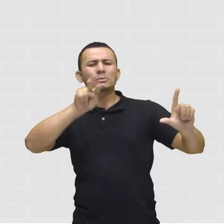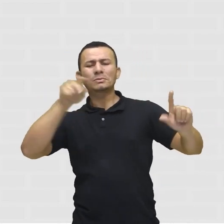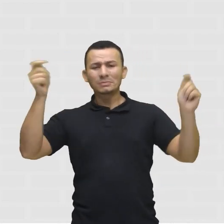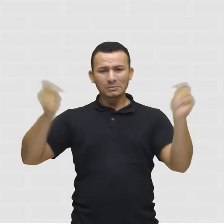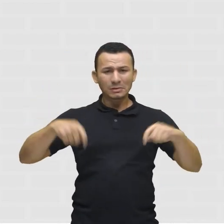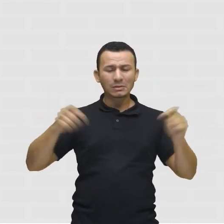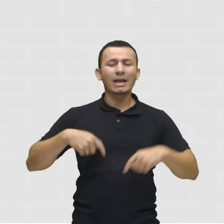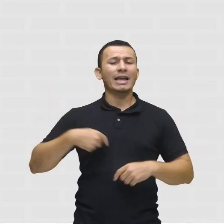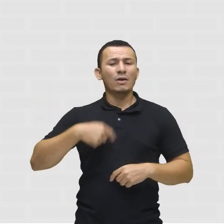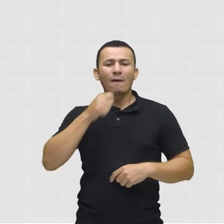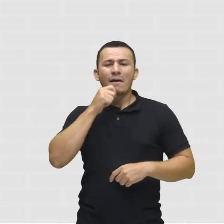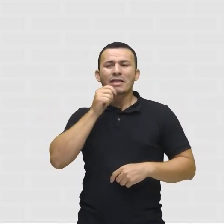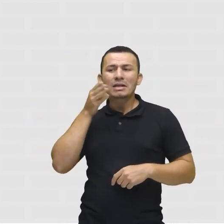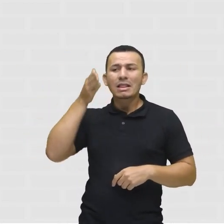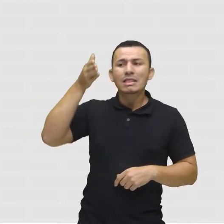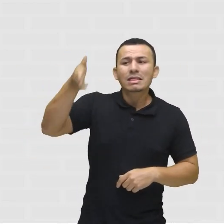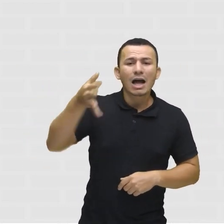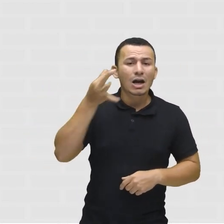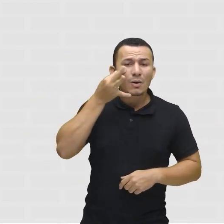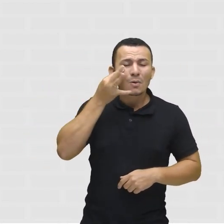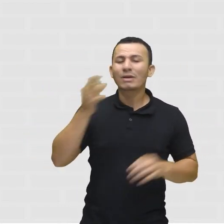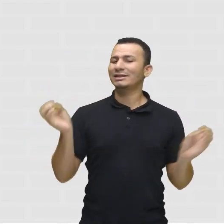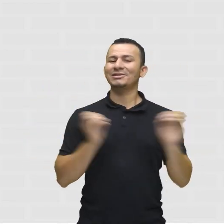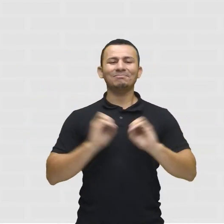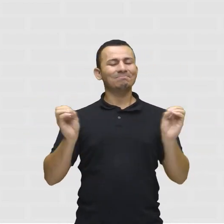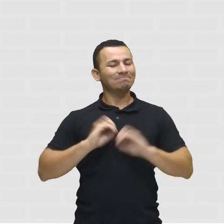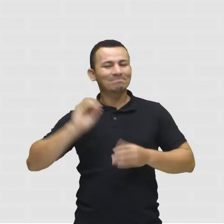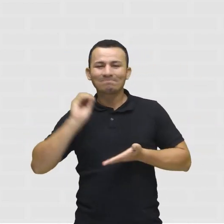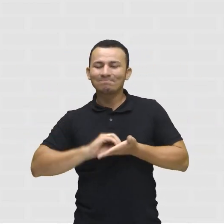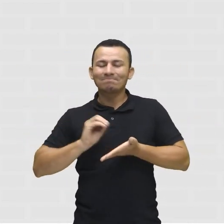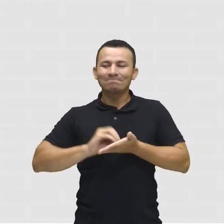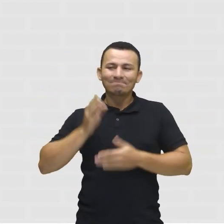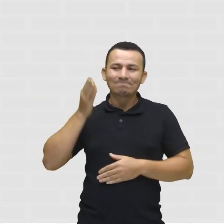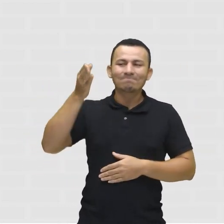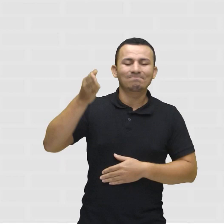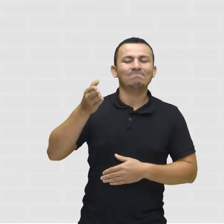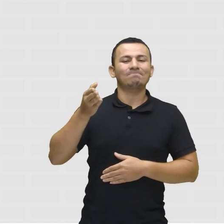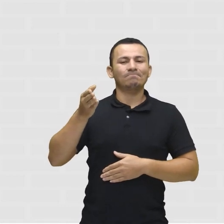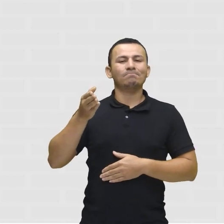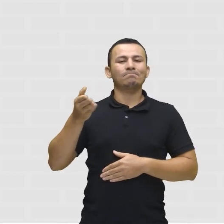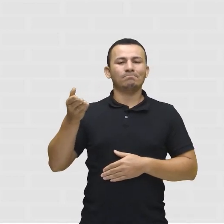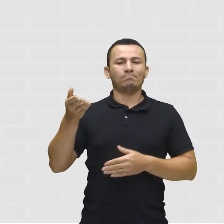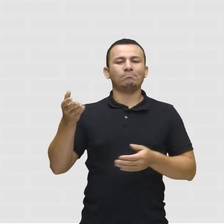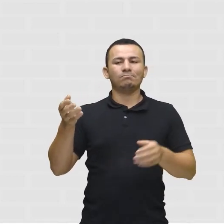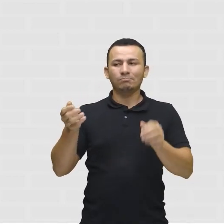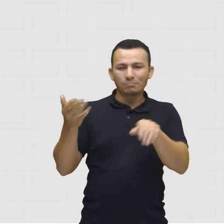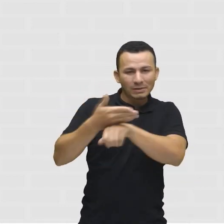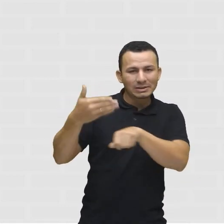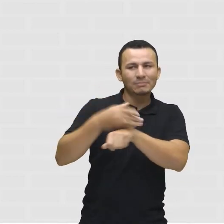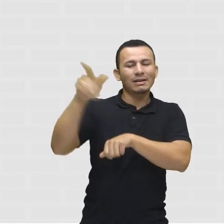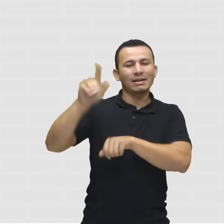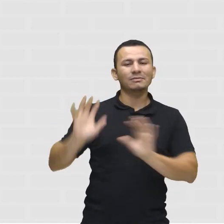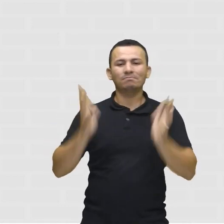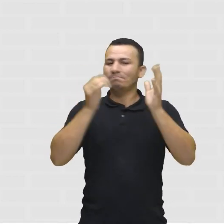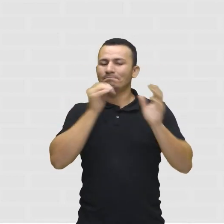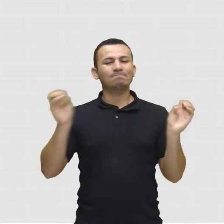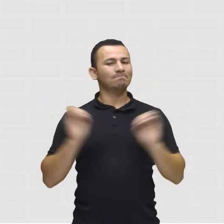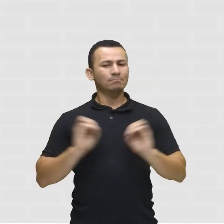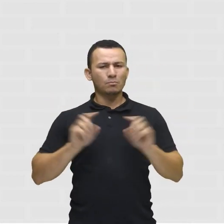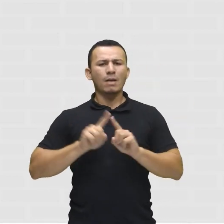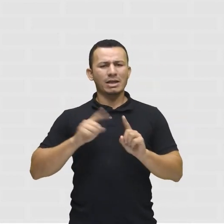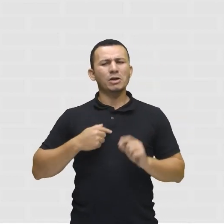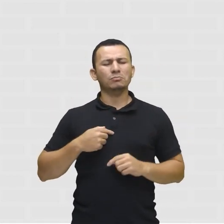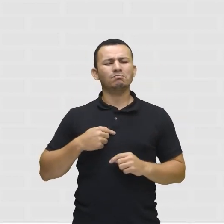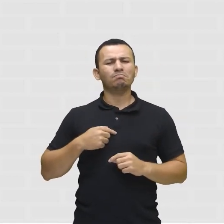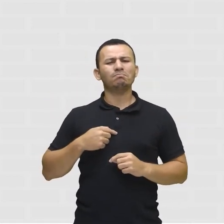tive ainda o prazer de ir pessoalmente participar da festa do Guaraná, mas é um dos objetivos